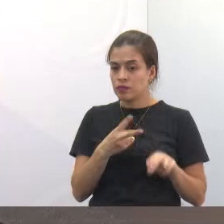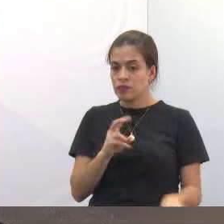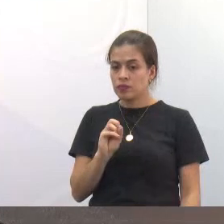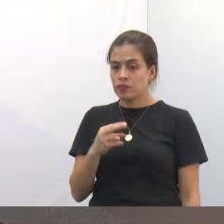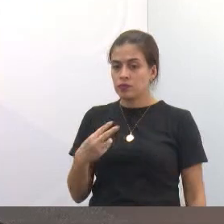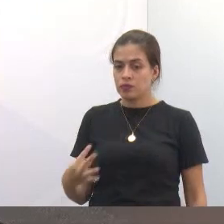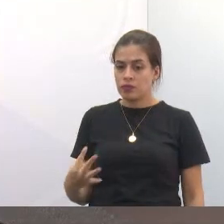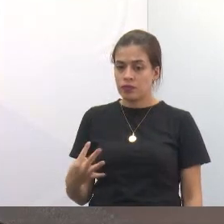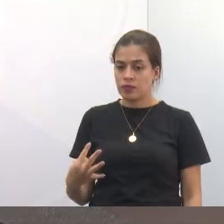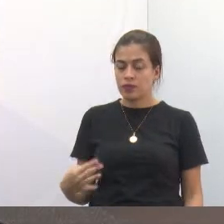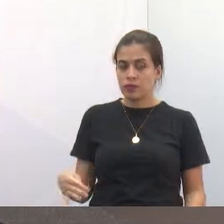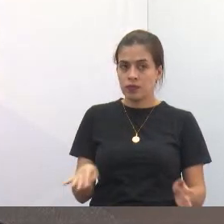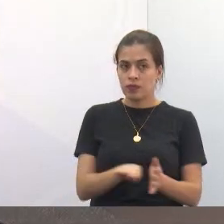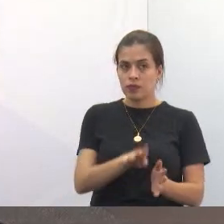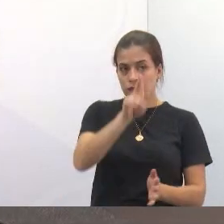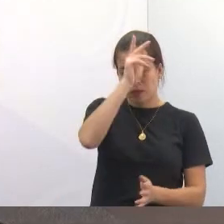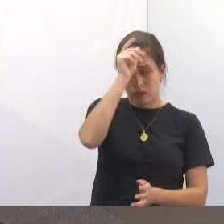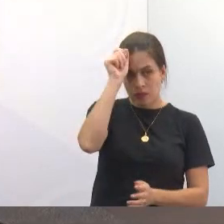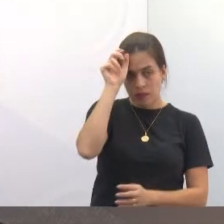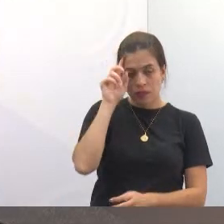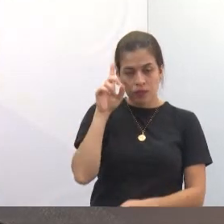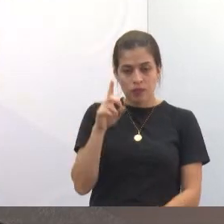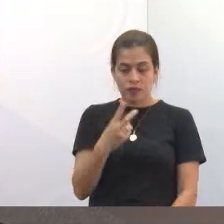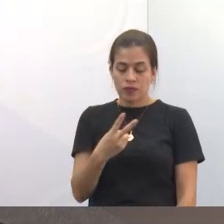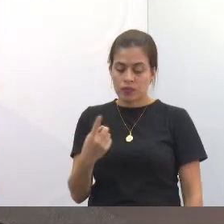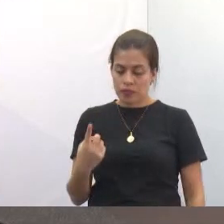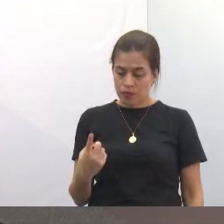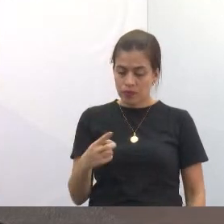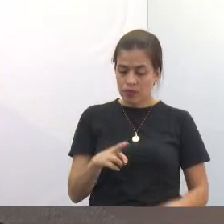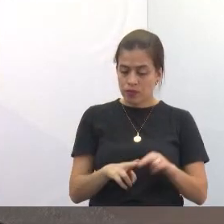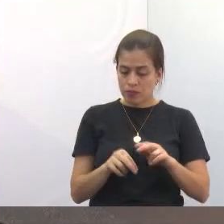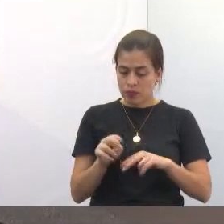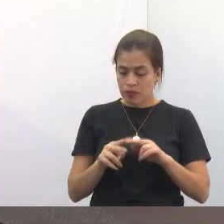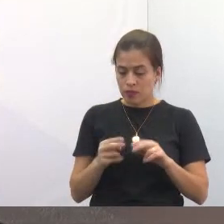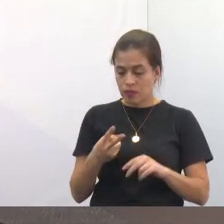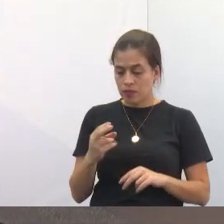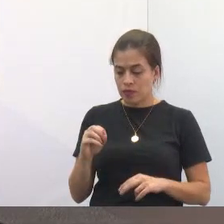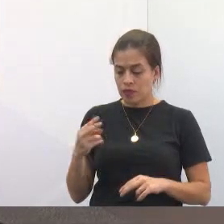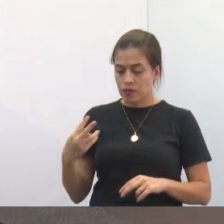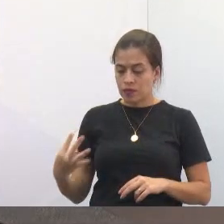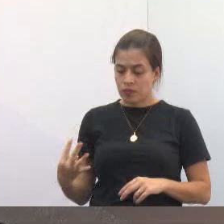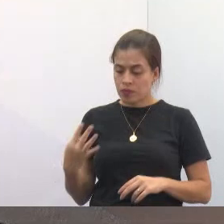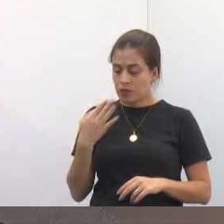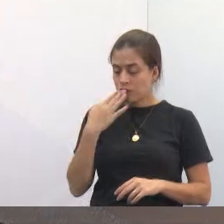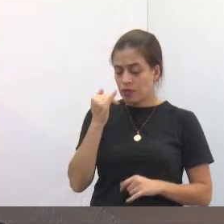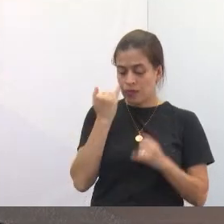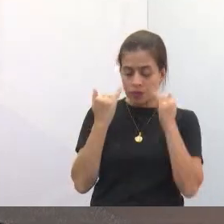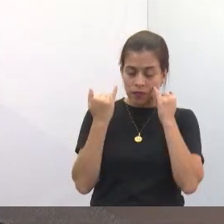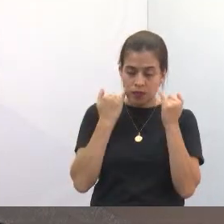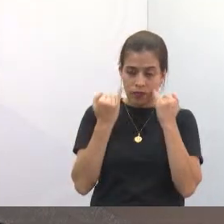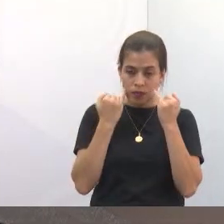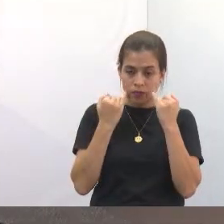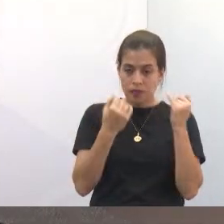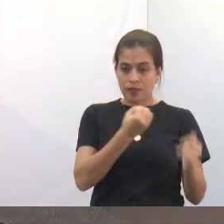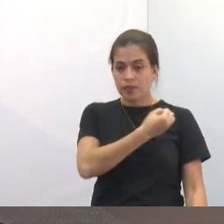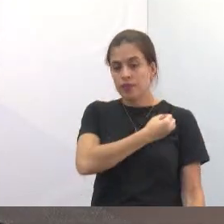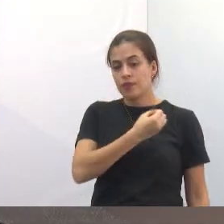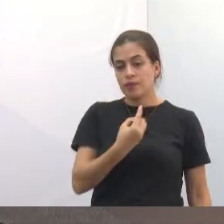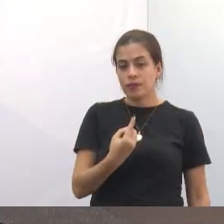junho de 2024, recebido nesta Prefeitura no dia 21 de junho de 2024, referente ao pedido de informação